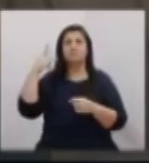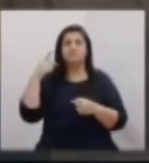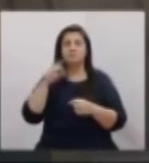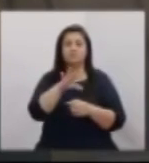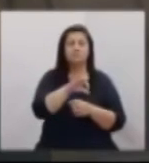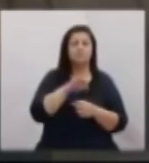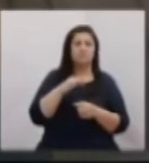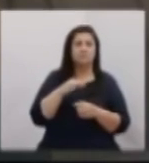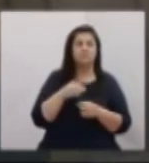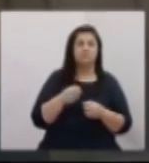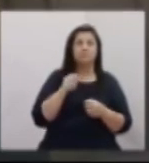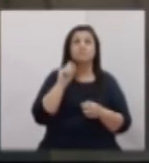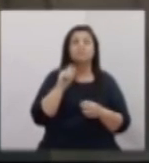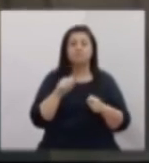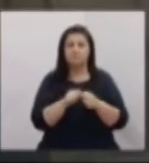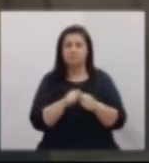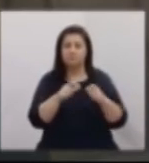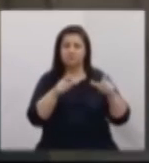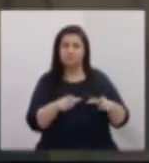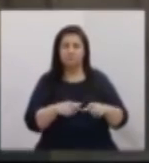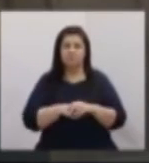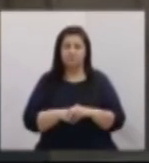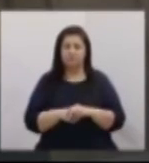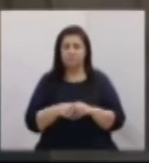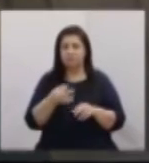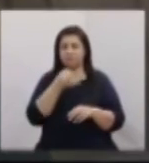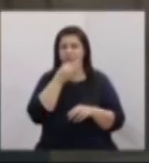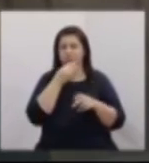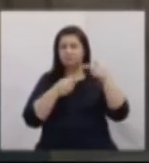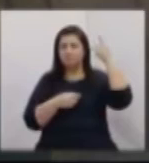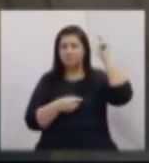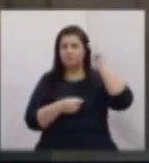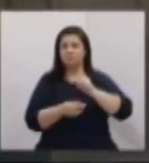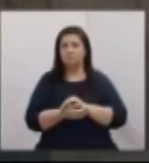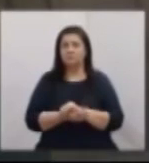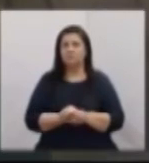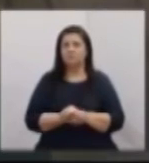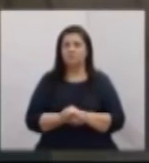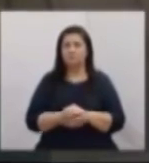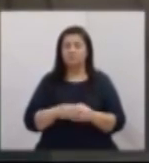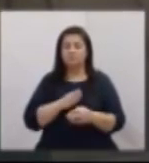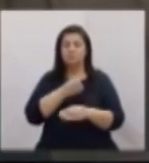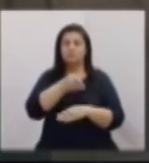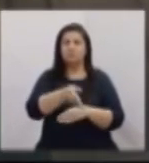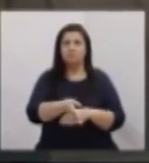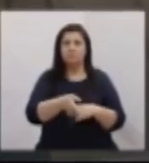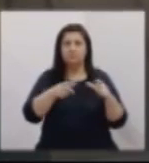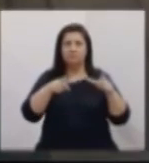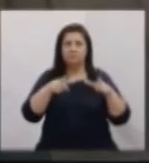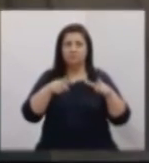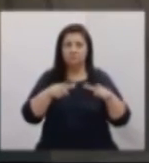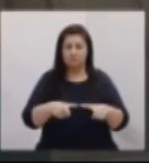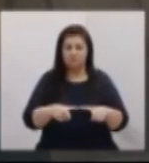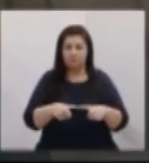feito naquele local. Eu acho que, assim, no meu ponto de vista, quando chegar a minha vez, eu vou até o local que eu penso em deixar